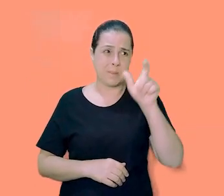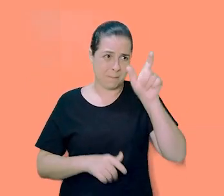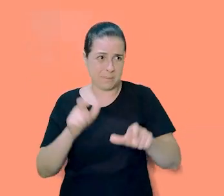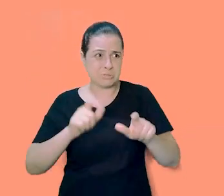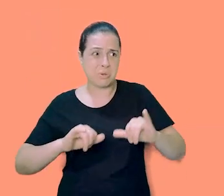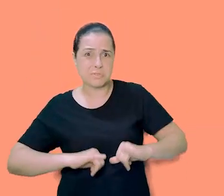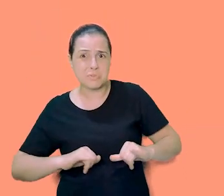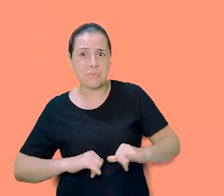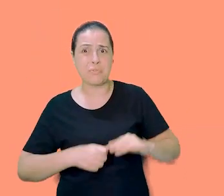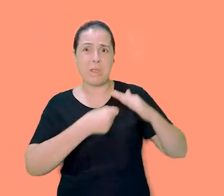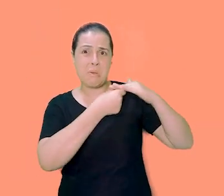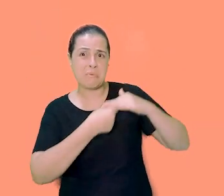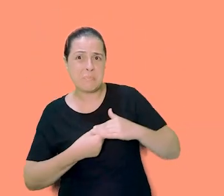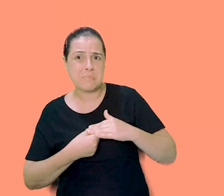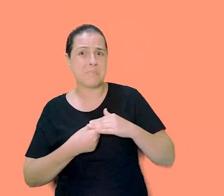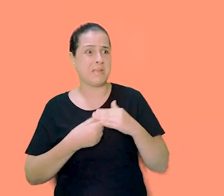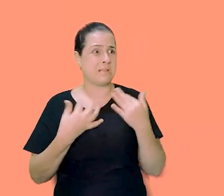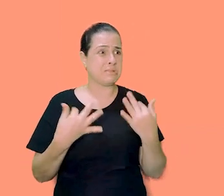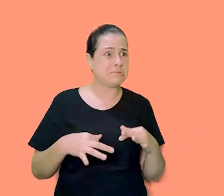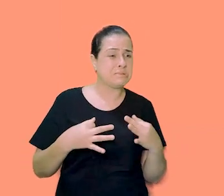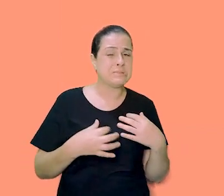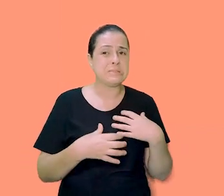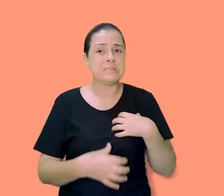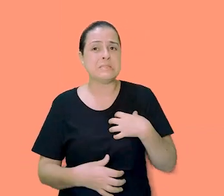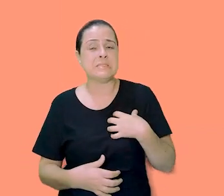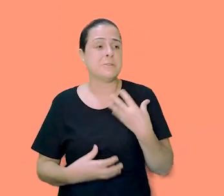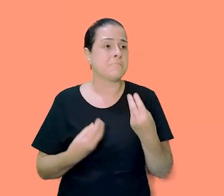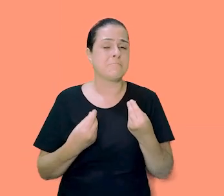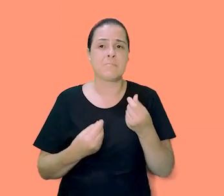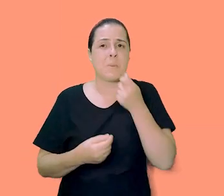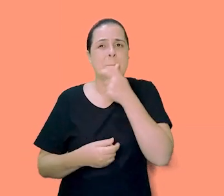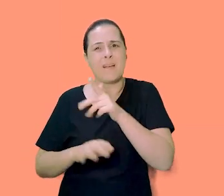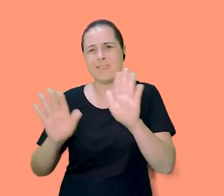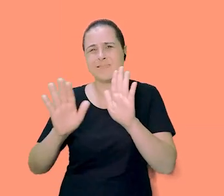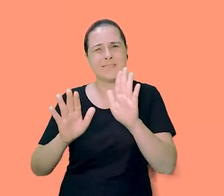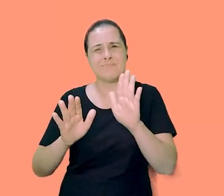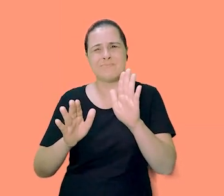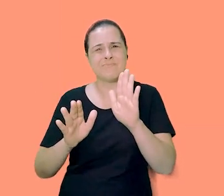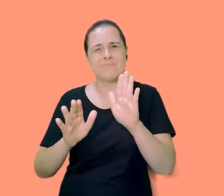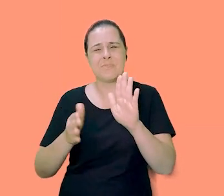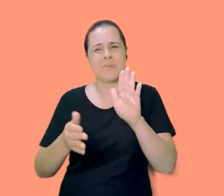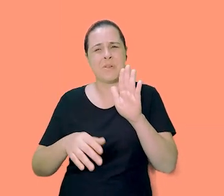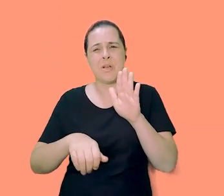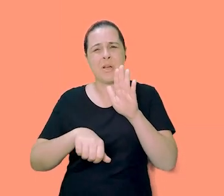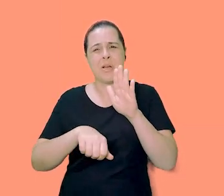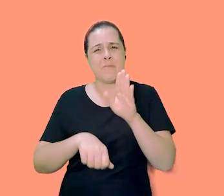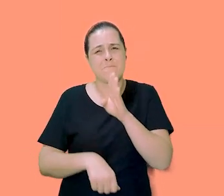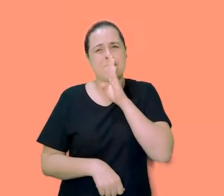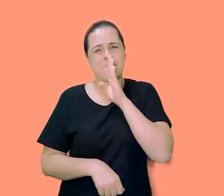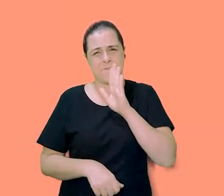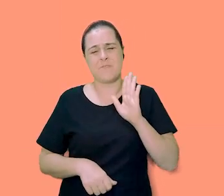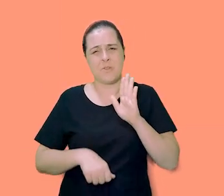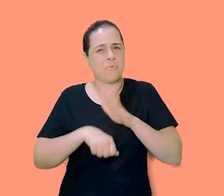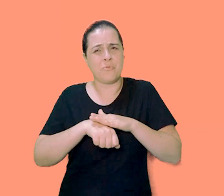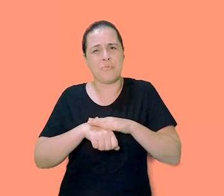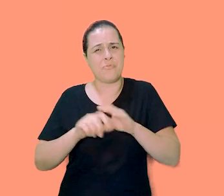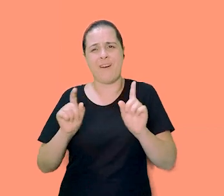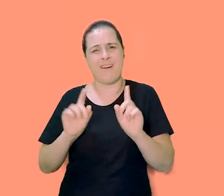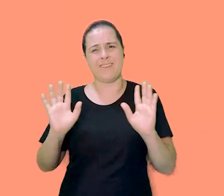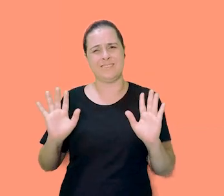assim, na dúvida, não faça, né? Não tem graça, e eu acho que esses são 2 pontos